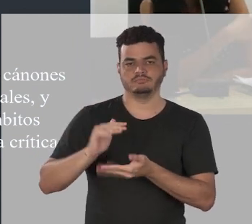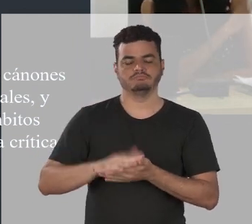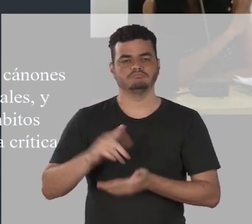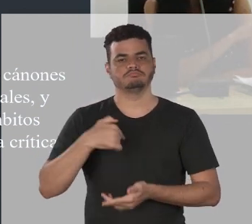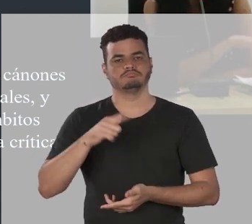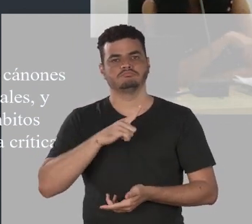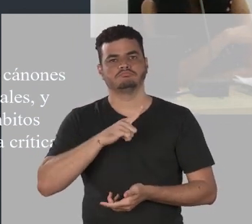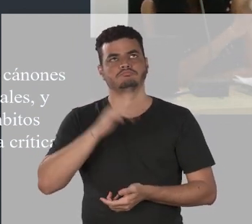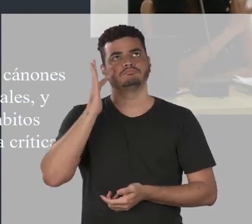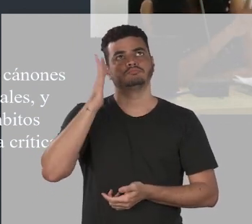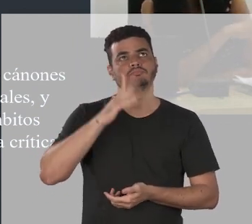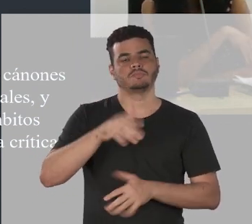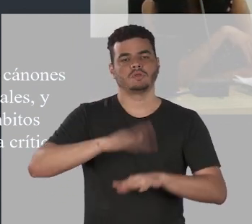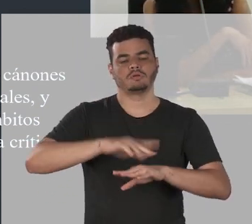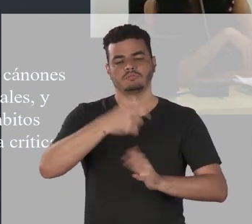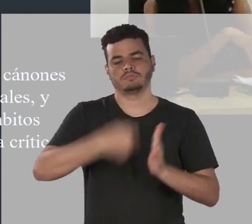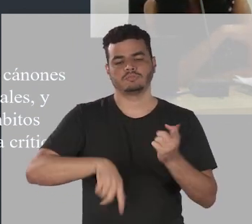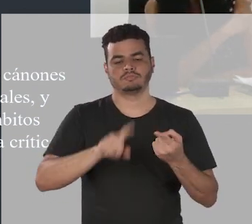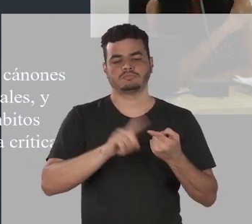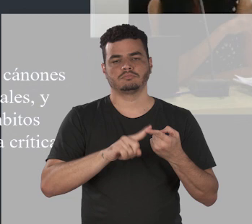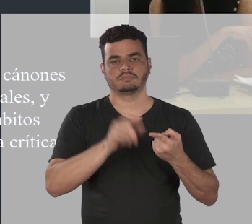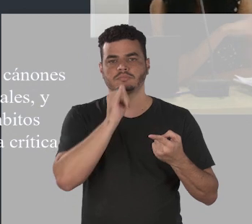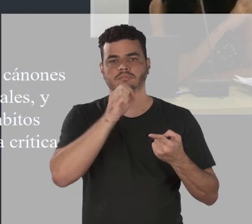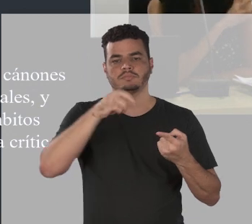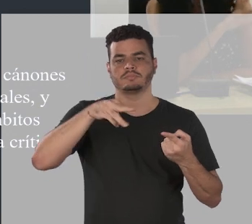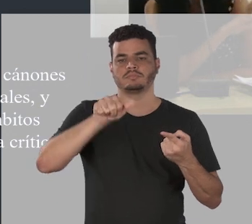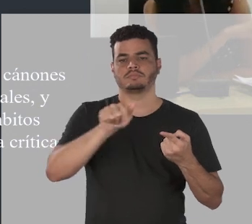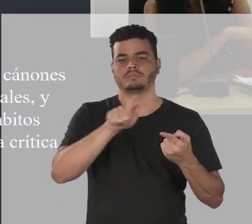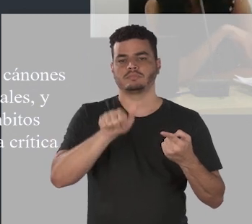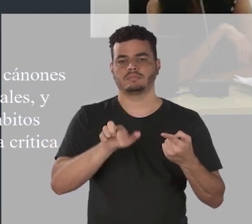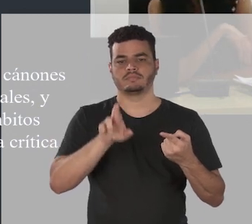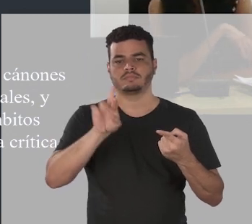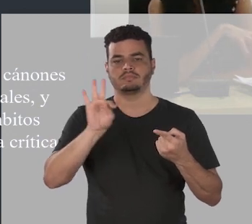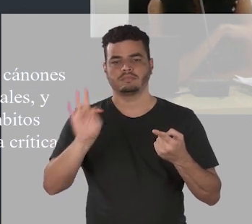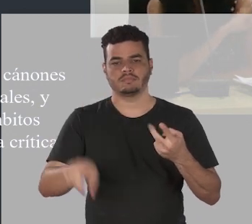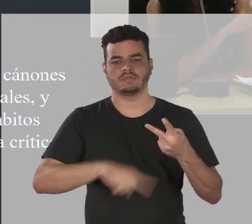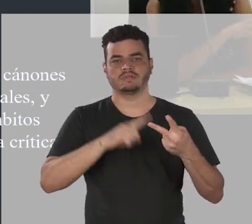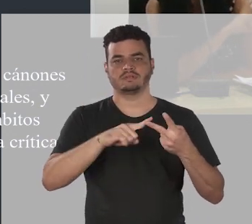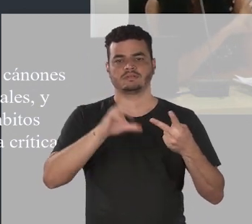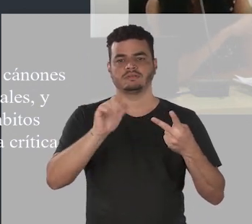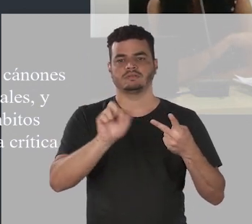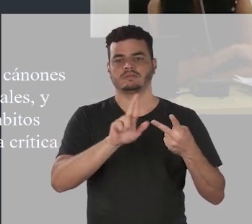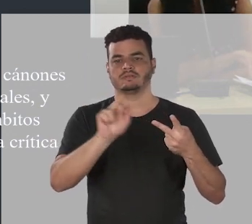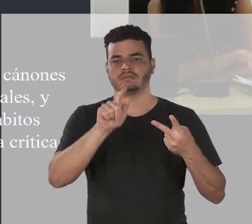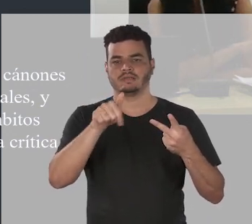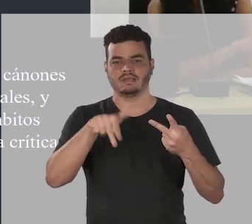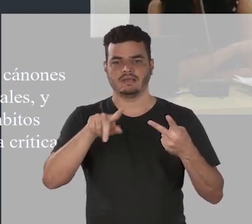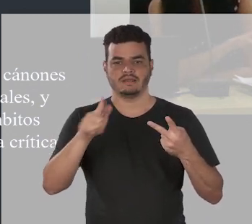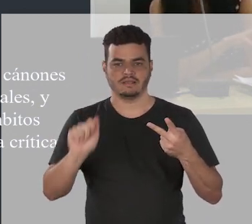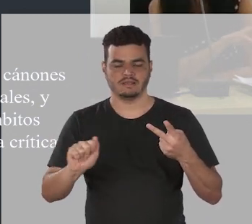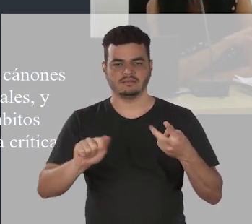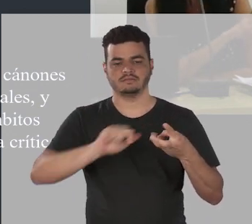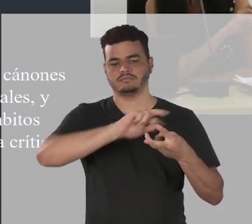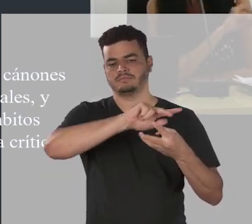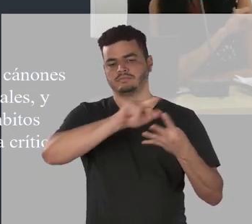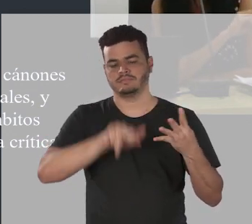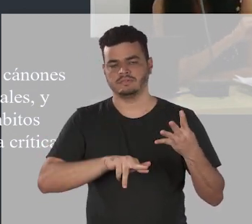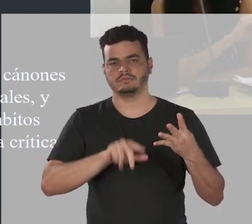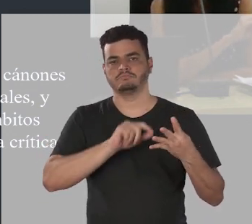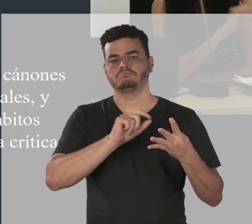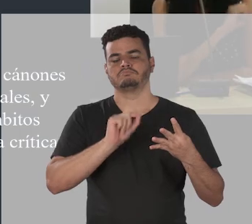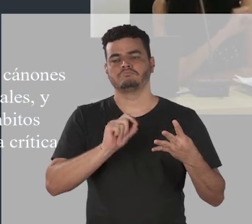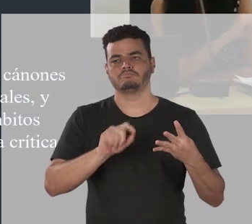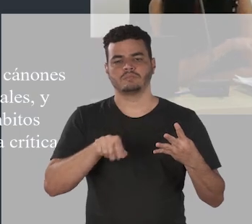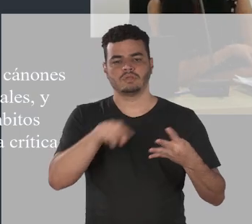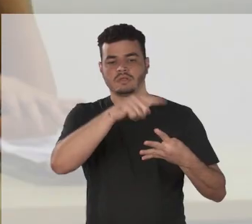investigações, eu vou dizer alguns nomes. Tem muito mais. Álvares de Massad, Montes, Carranza, Arpos e Rico,